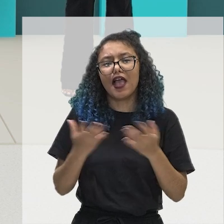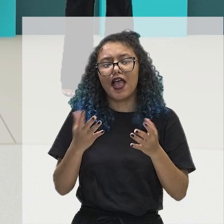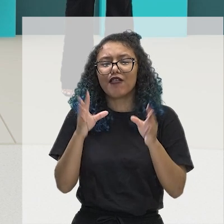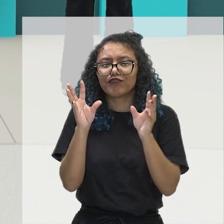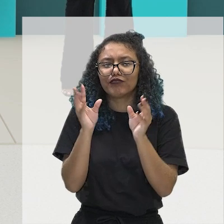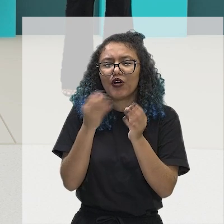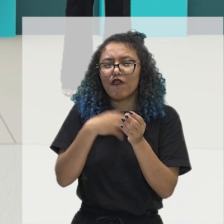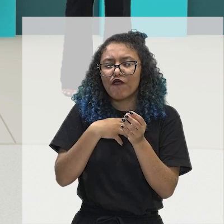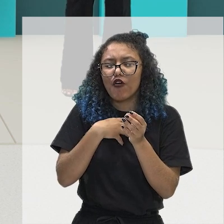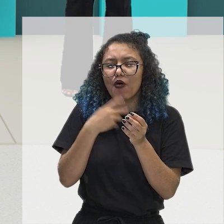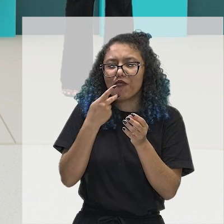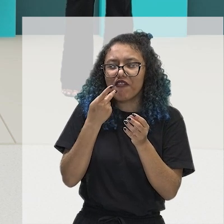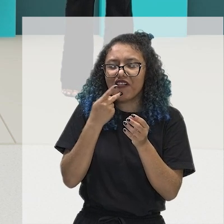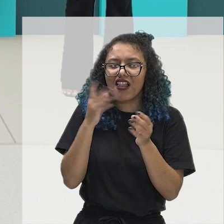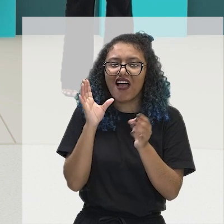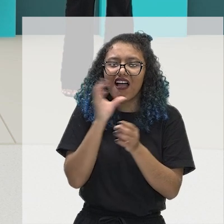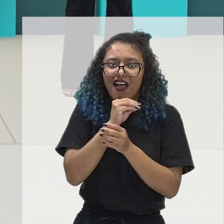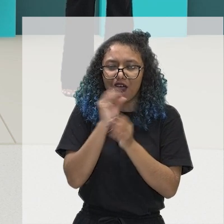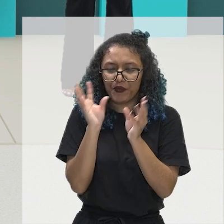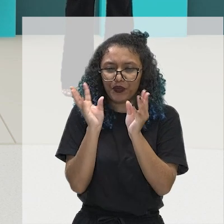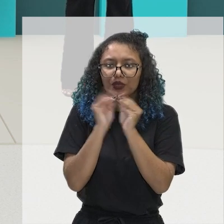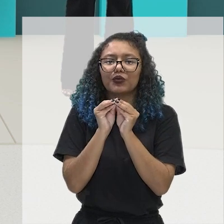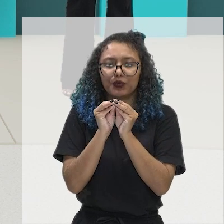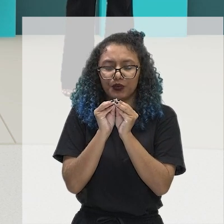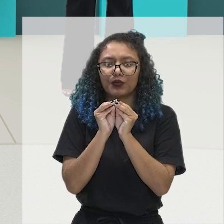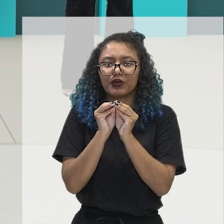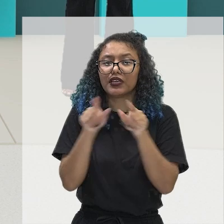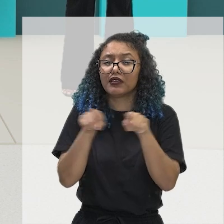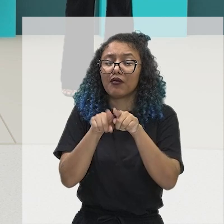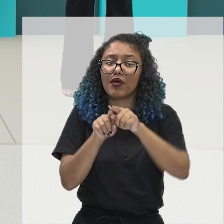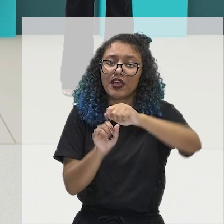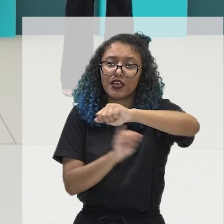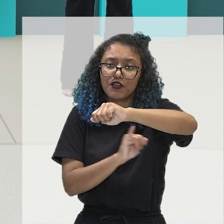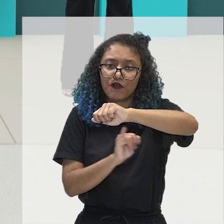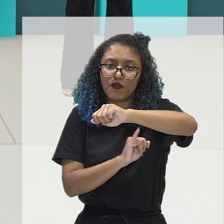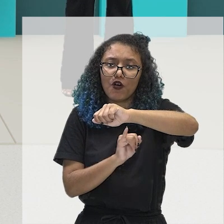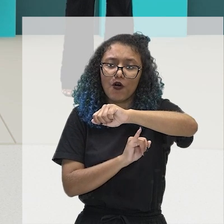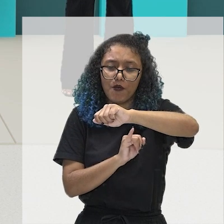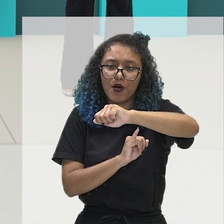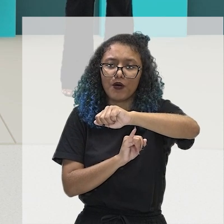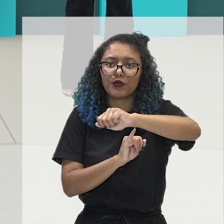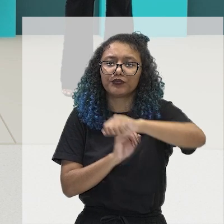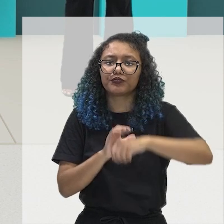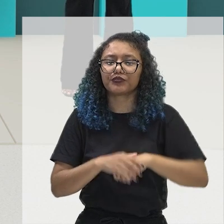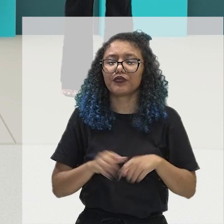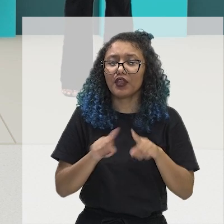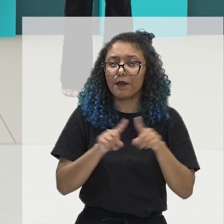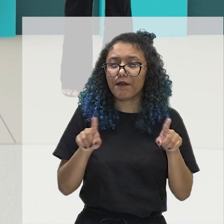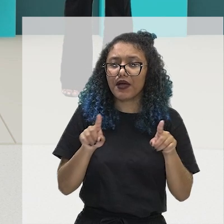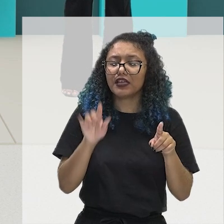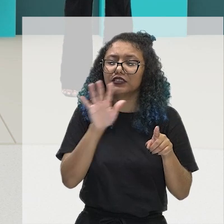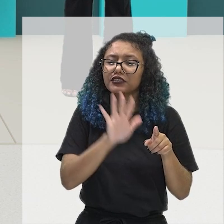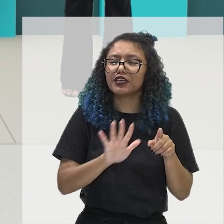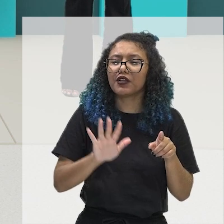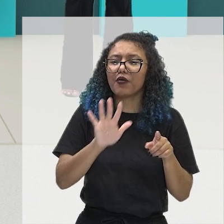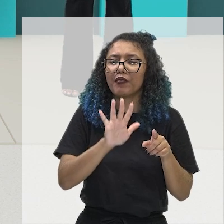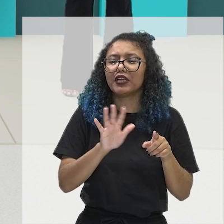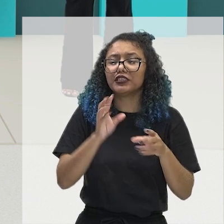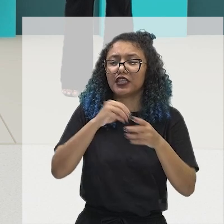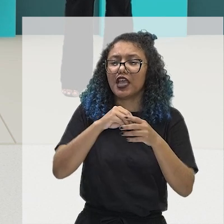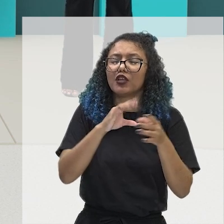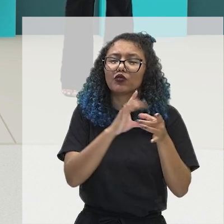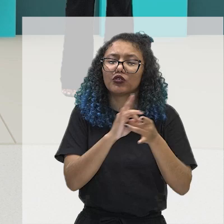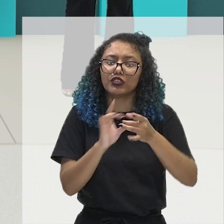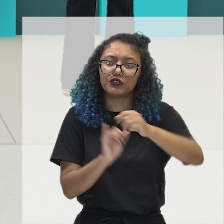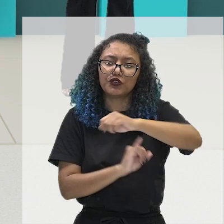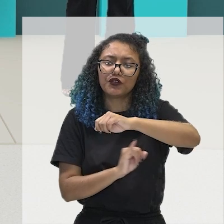forma mais rápida de falar, mais informal e contraída, como nós estamos falando aqui, que geralmente a forma Em